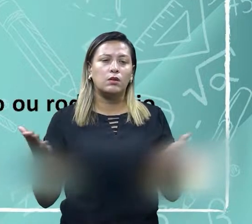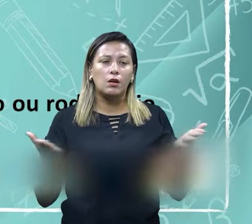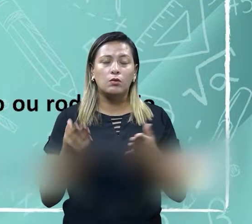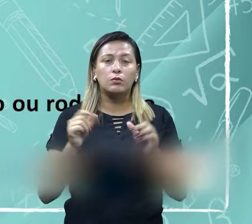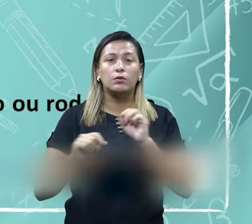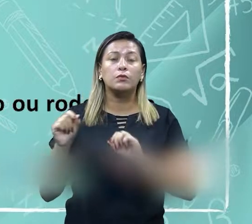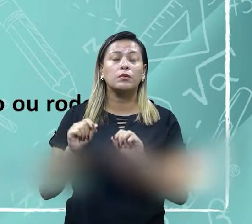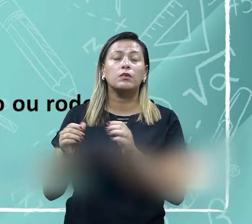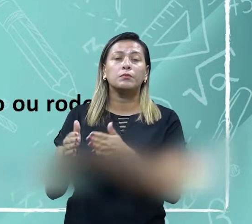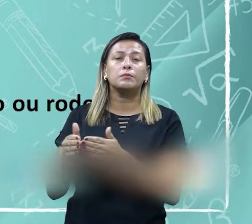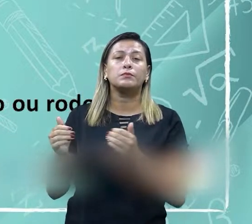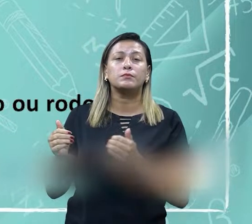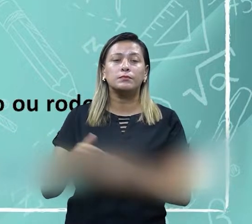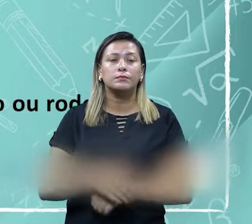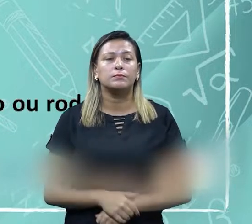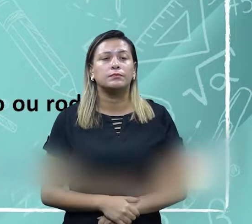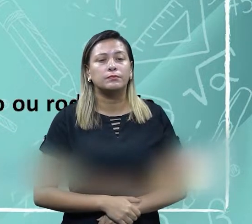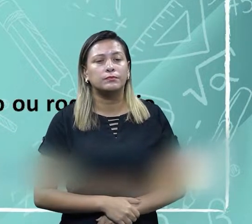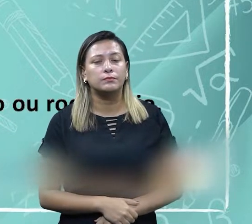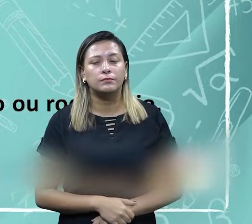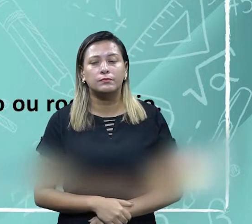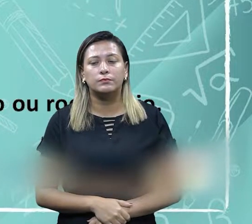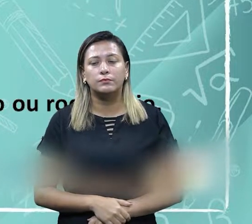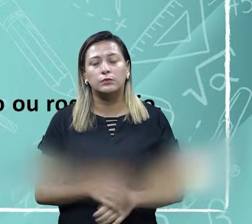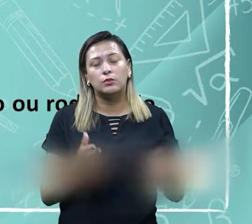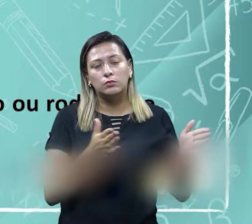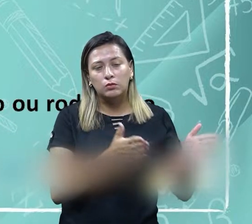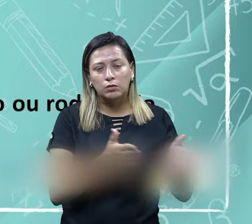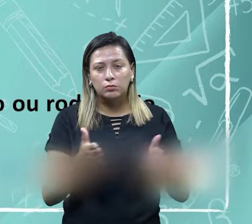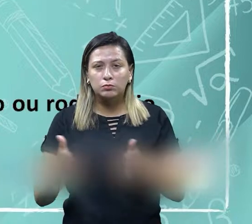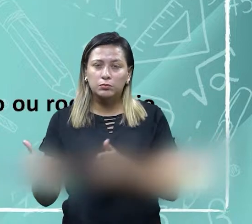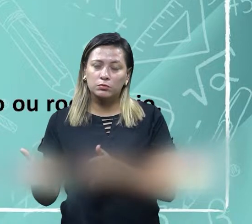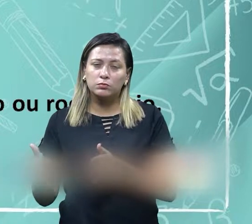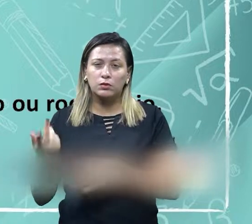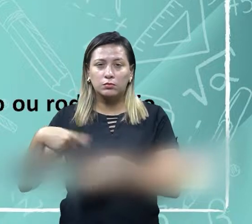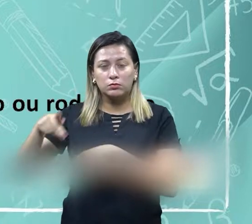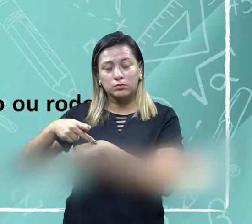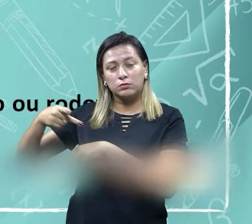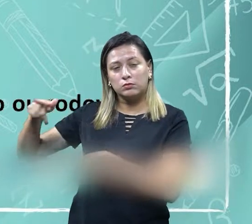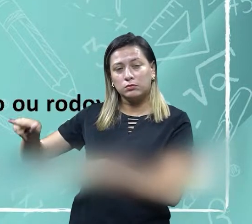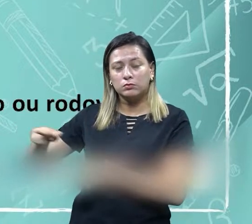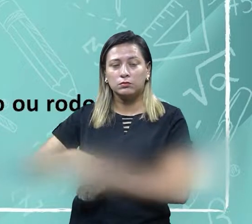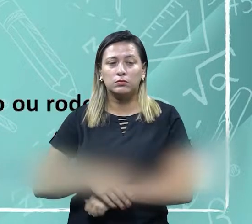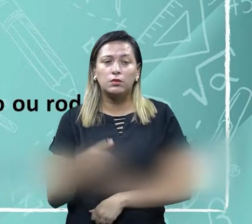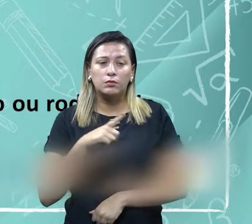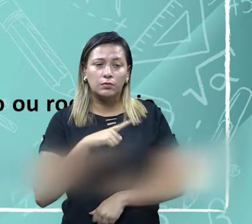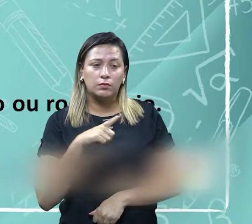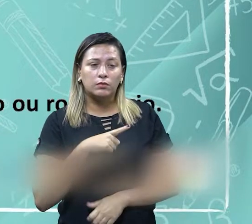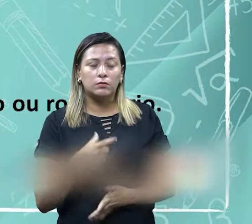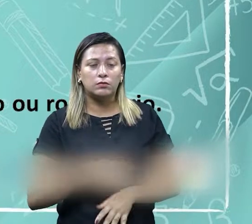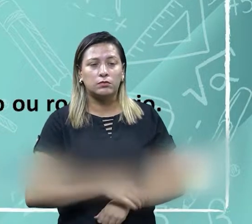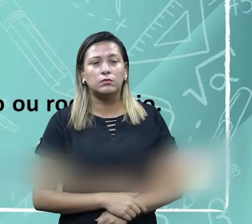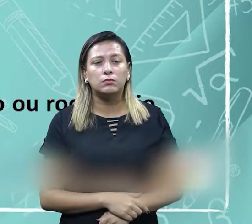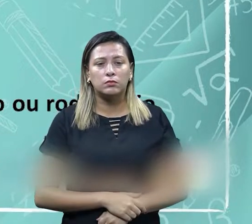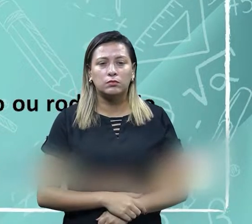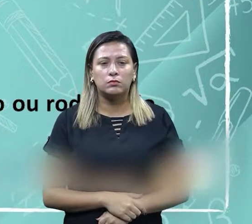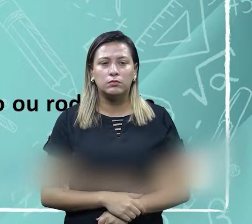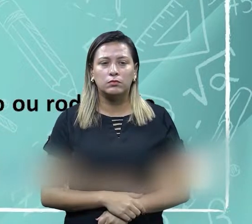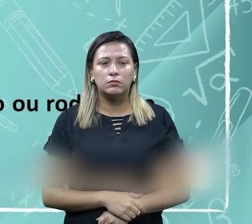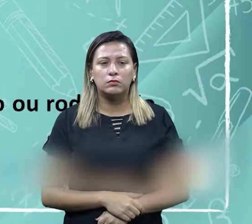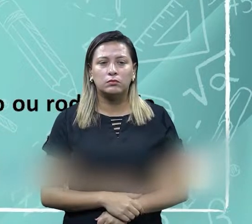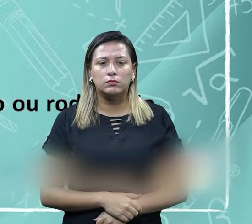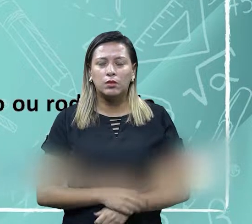os pedidos. Aí dentro no processo internacional, existem alguns aspectos que precisam ser